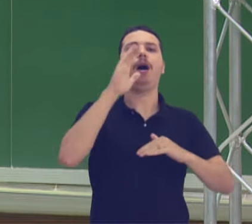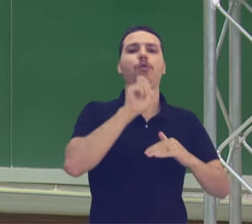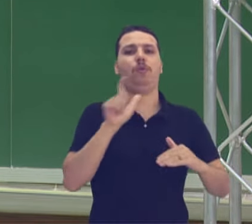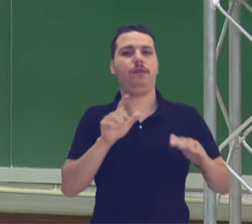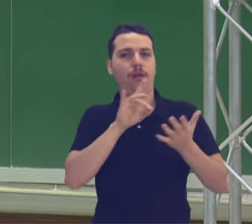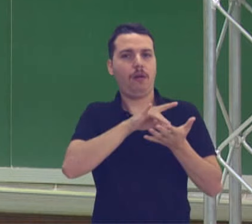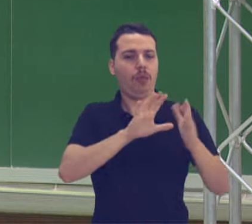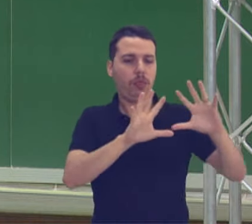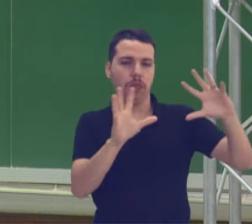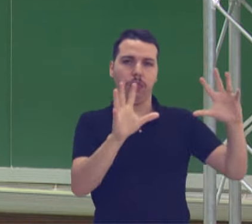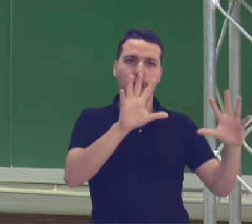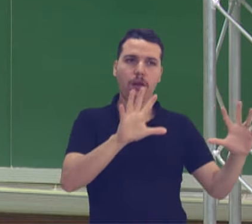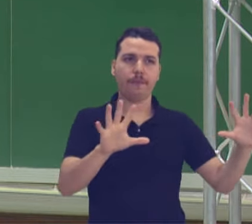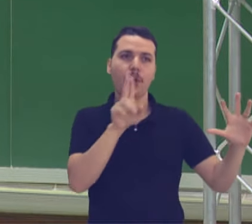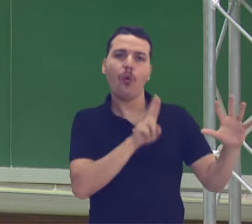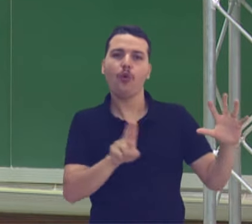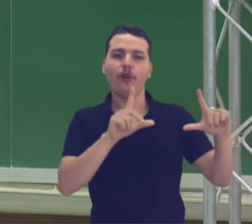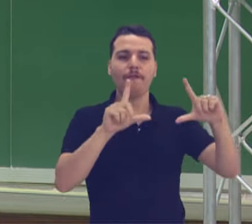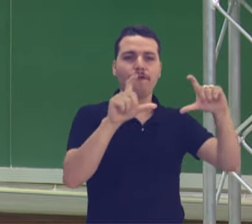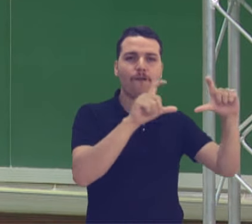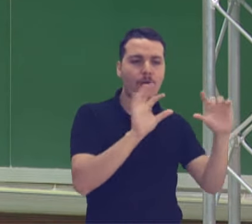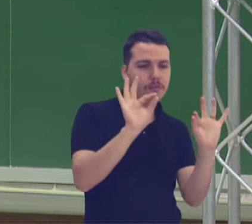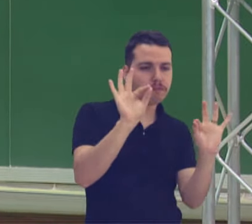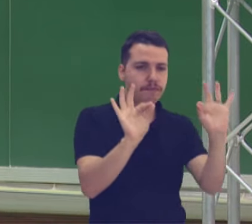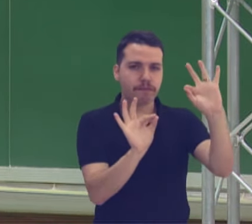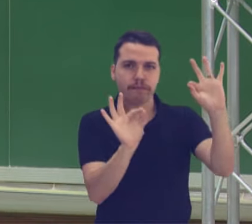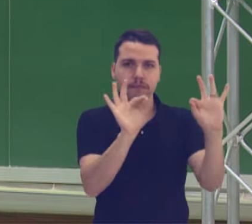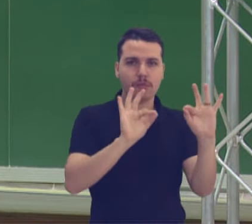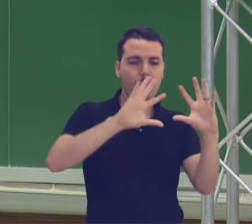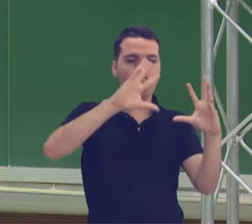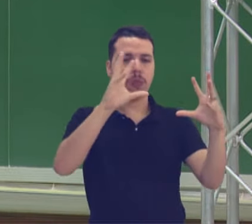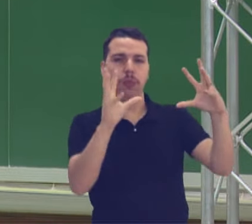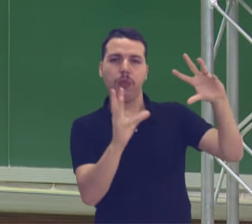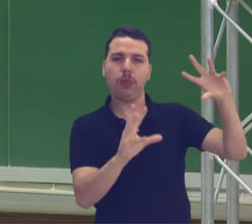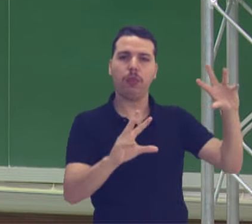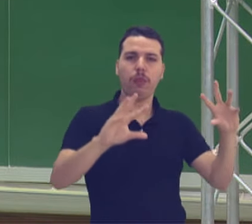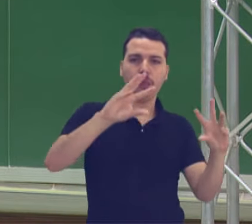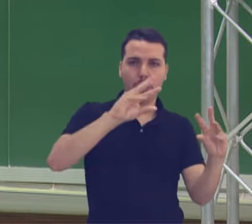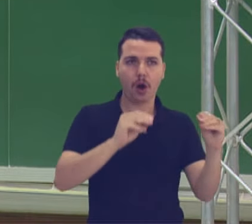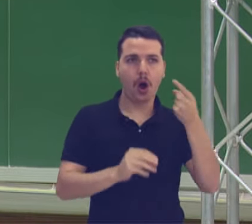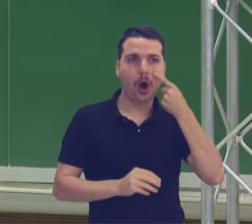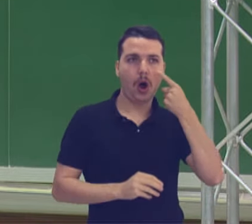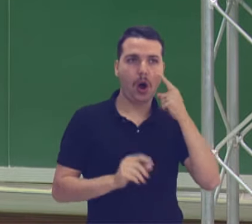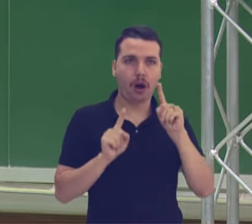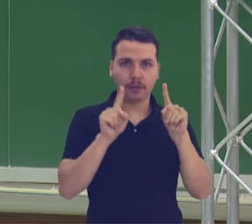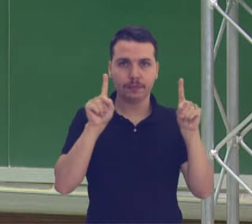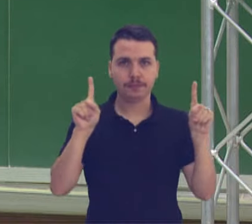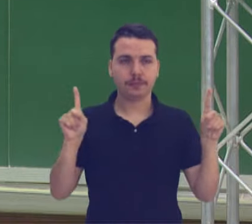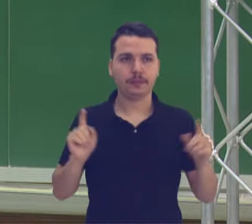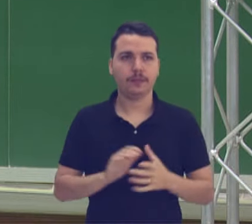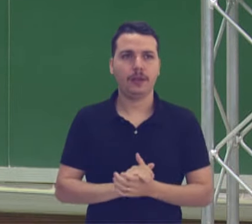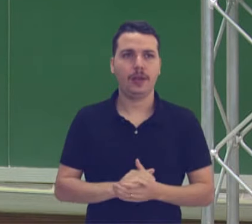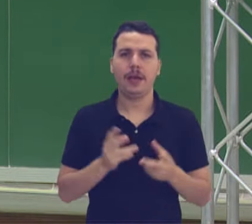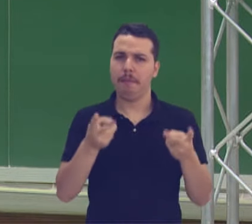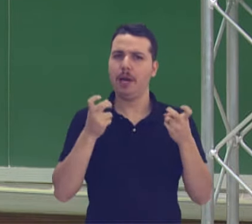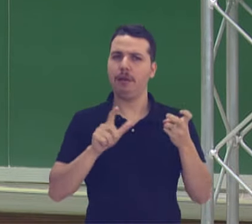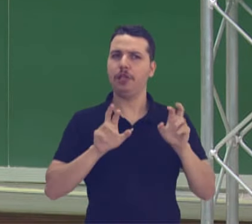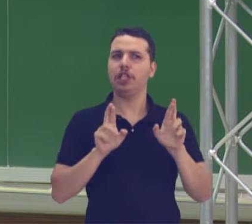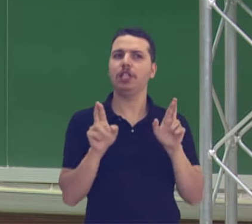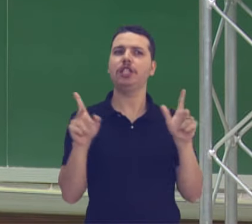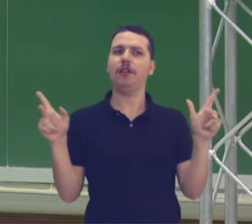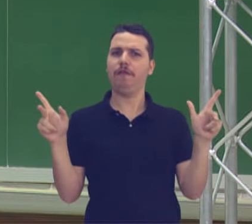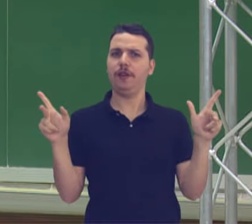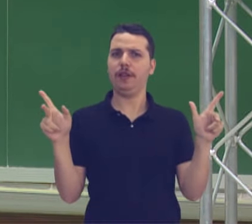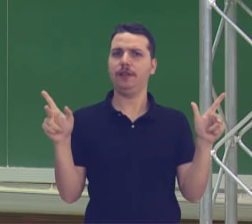questão da fotomontagem certo então você percebe na verdade aqui é há uma diferença bem grande